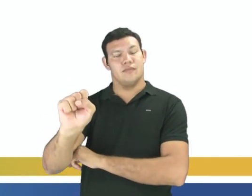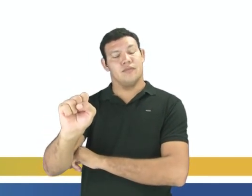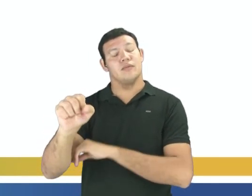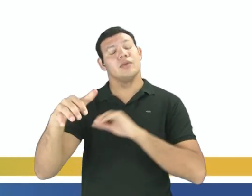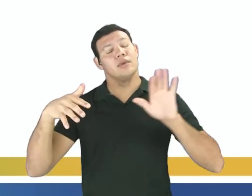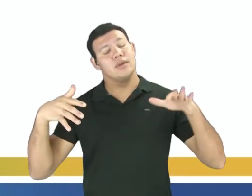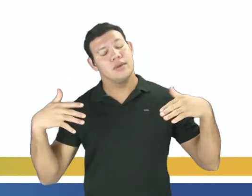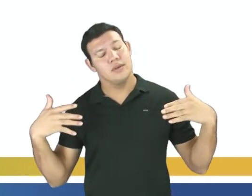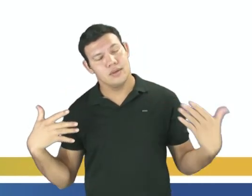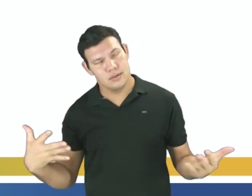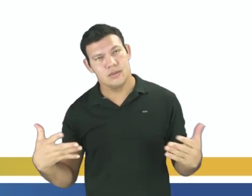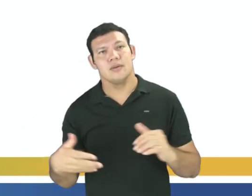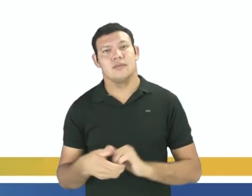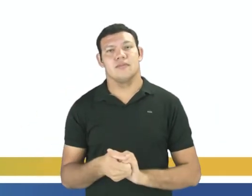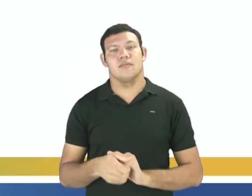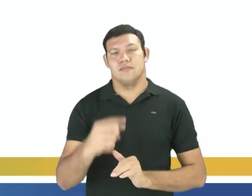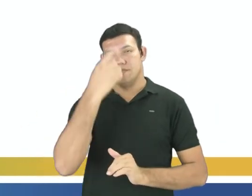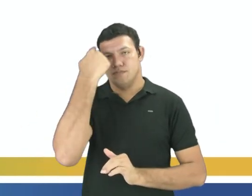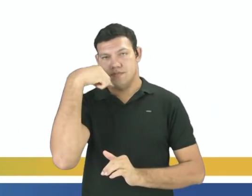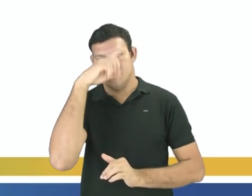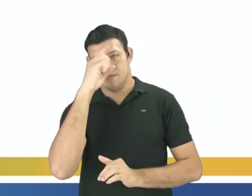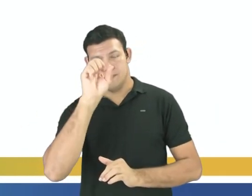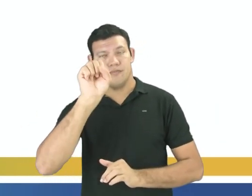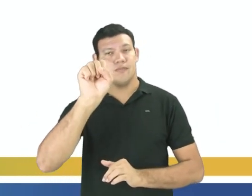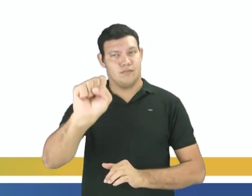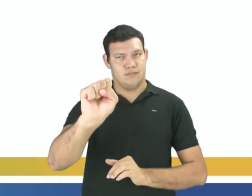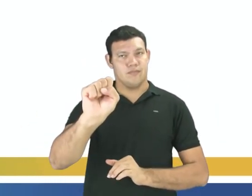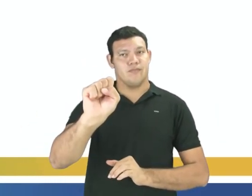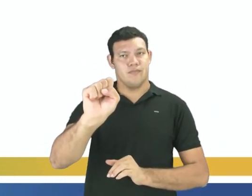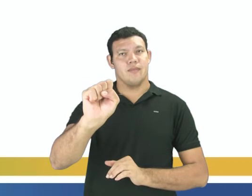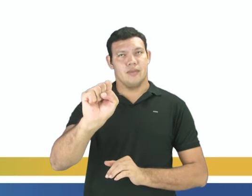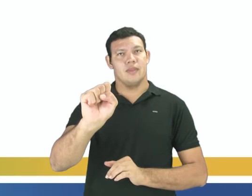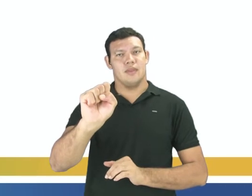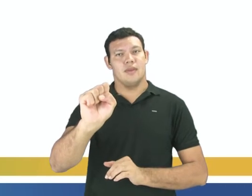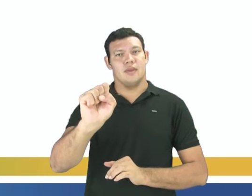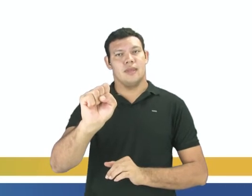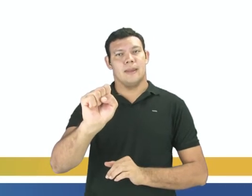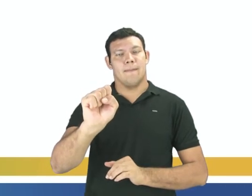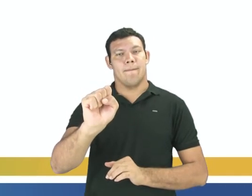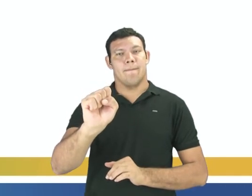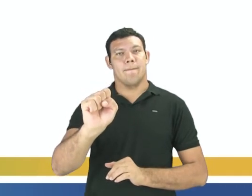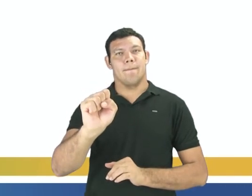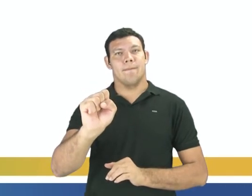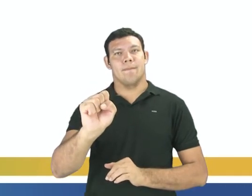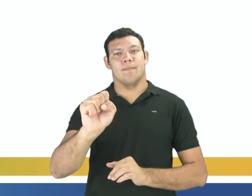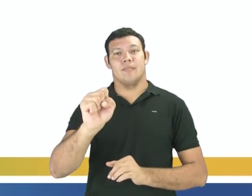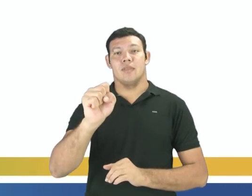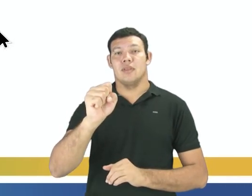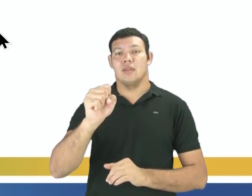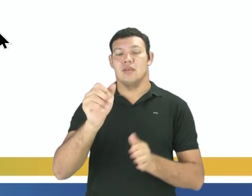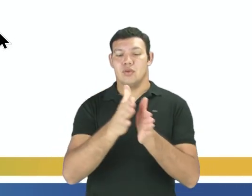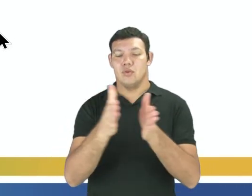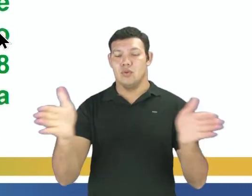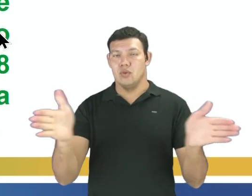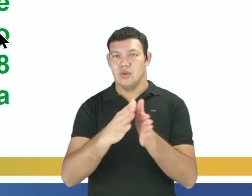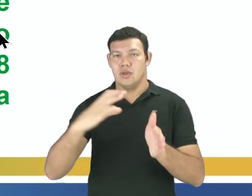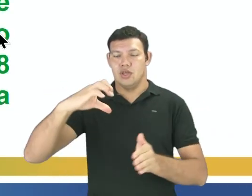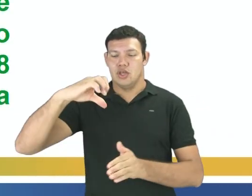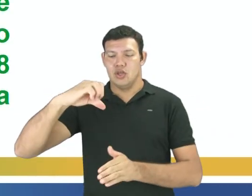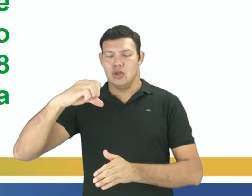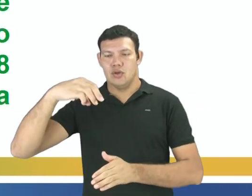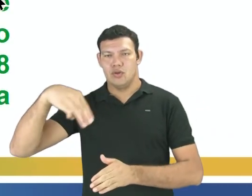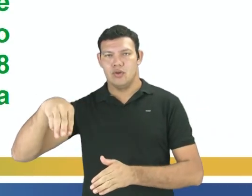seja, em 8 horas, né, ele produzia um tapete com essa dimensão aqui de 9 metros por hora, tá